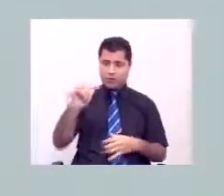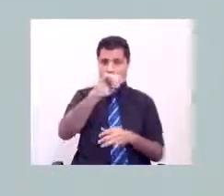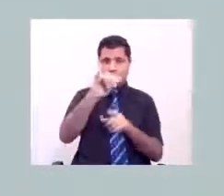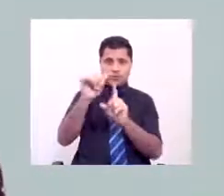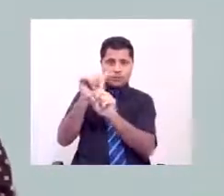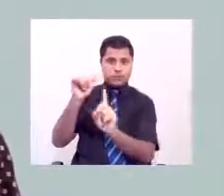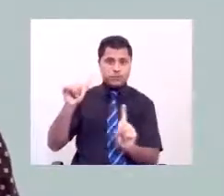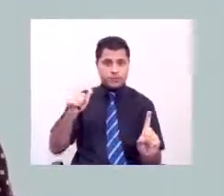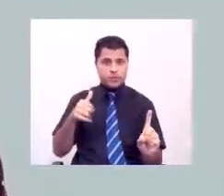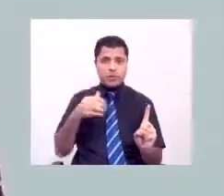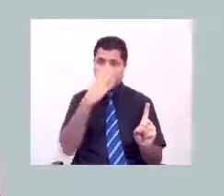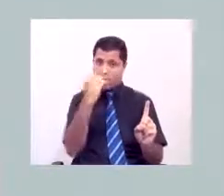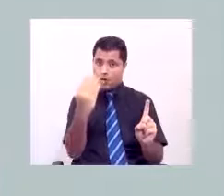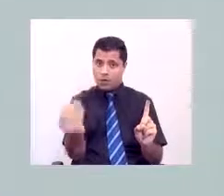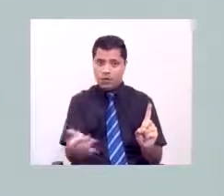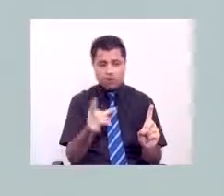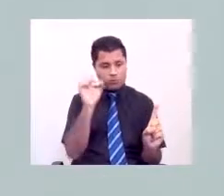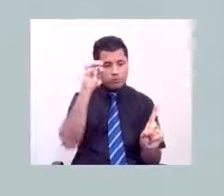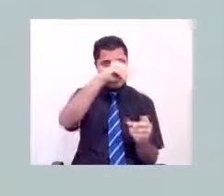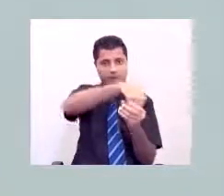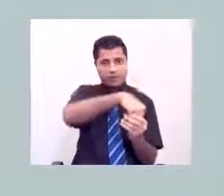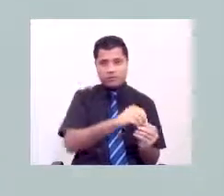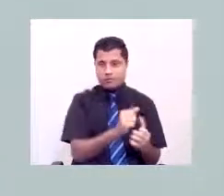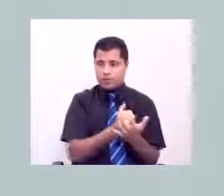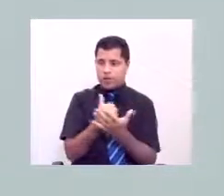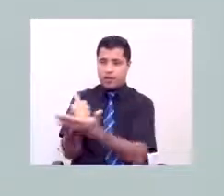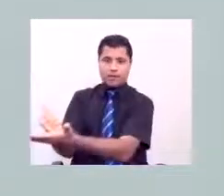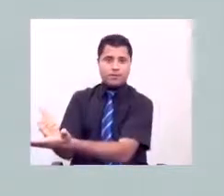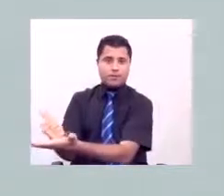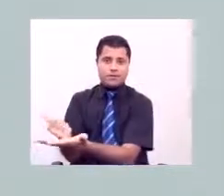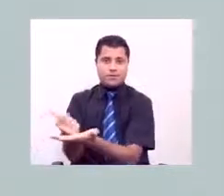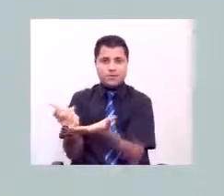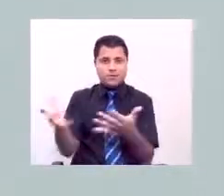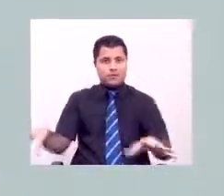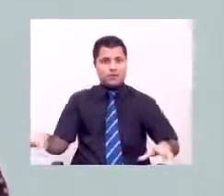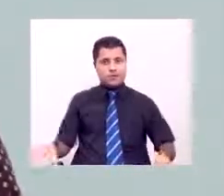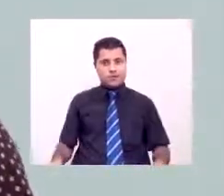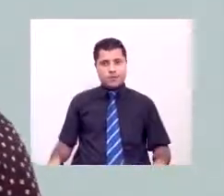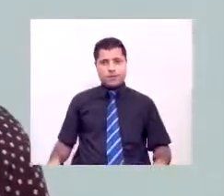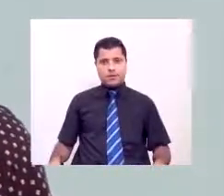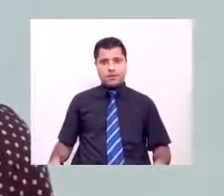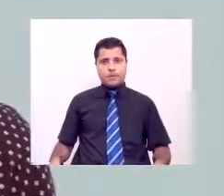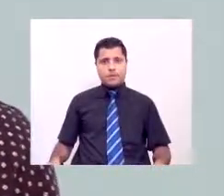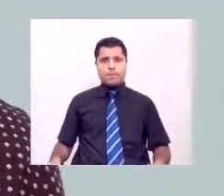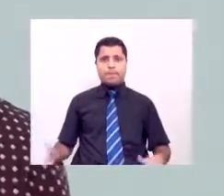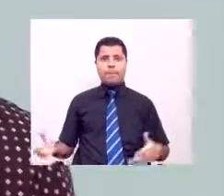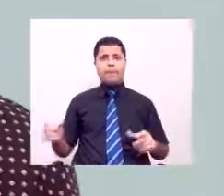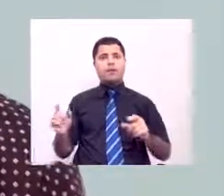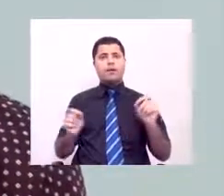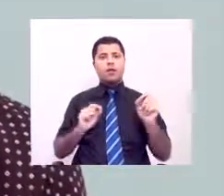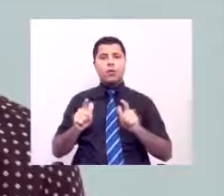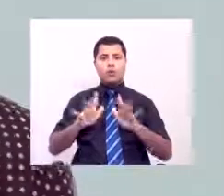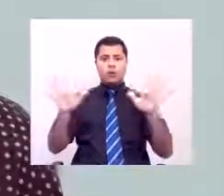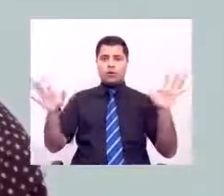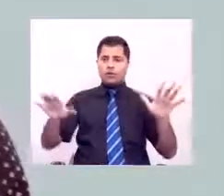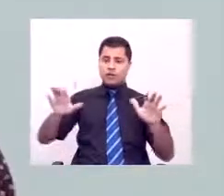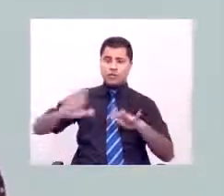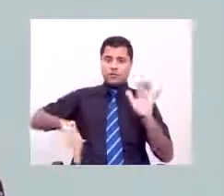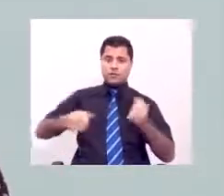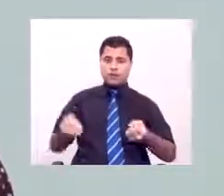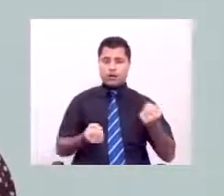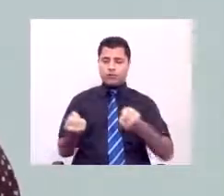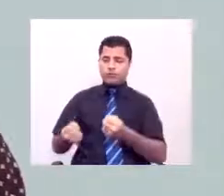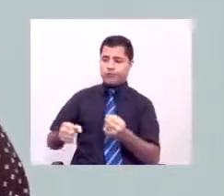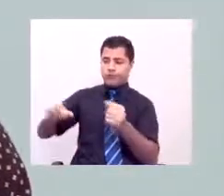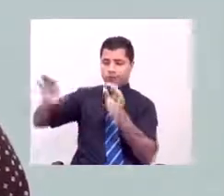faz o transporte nas vans. Então, quem usa aqui o aeroporto e deixa o carro no edifício garagem, você deixa o